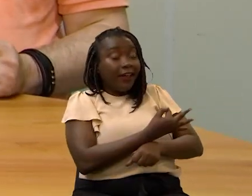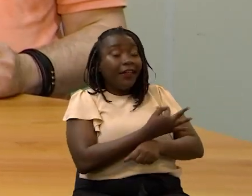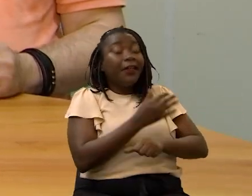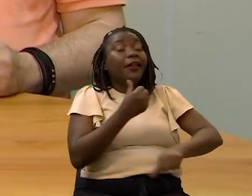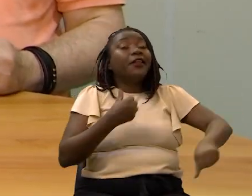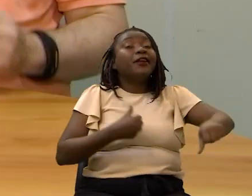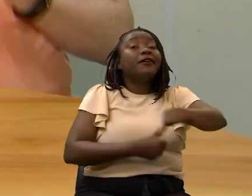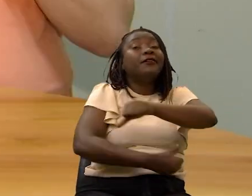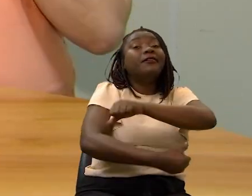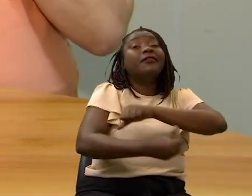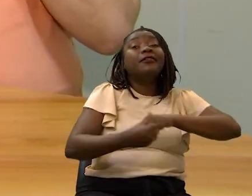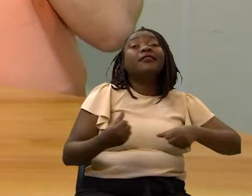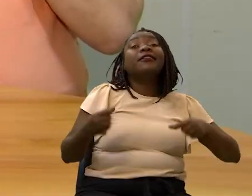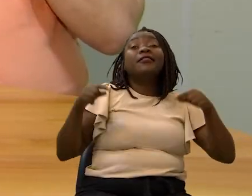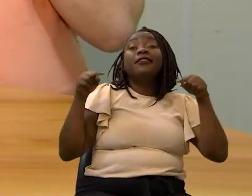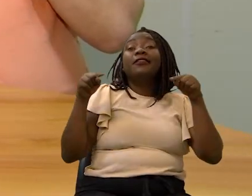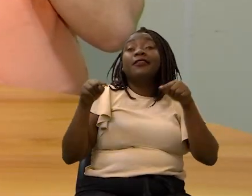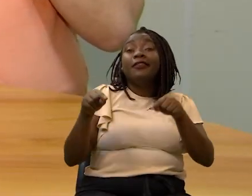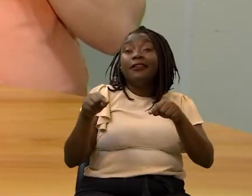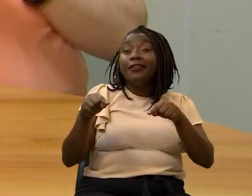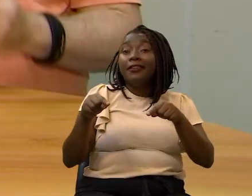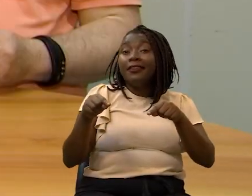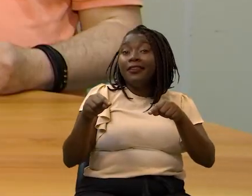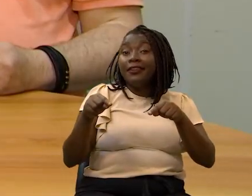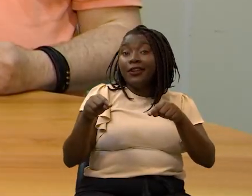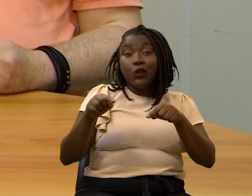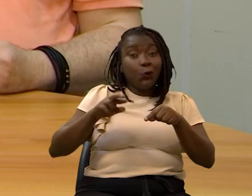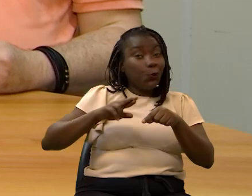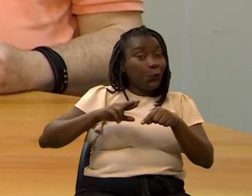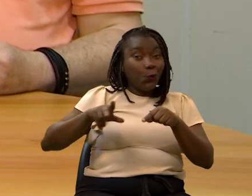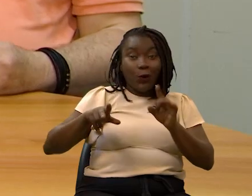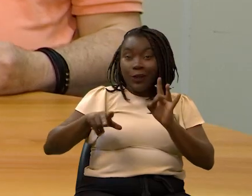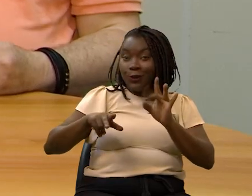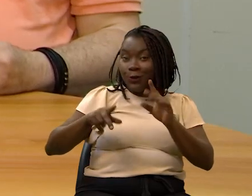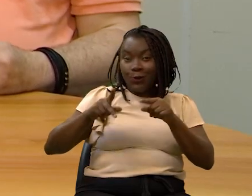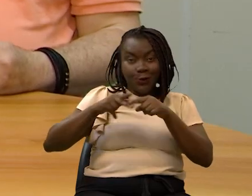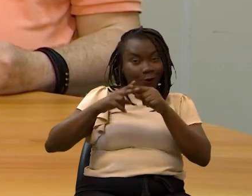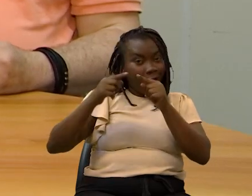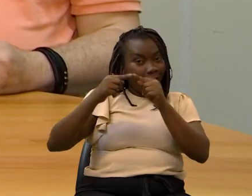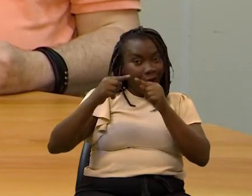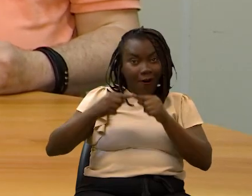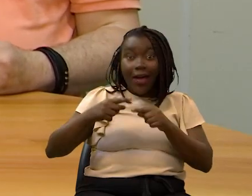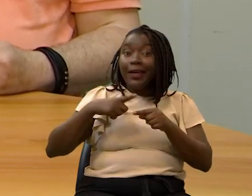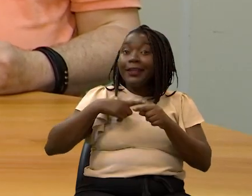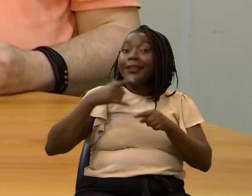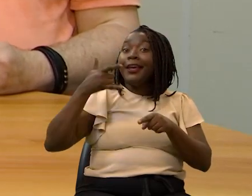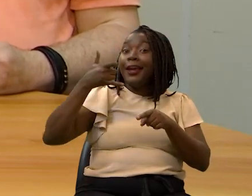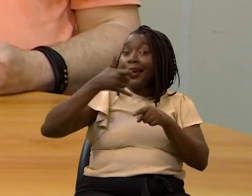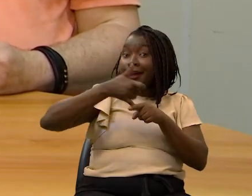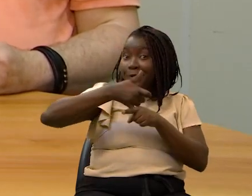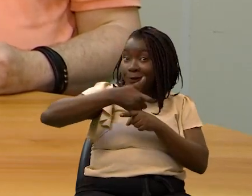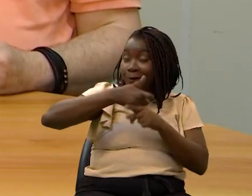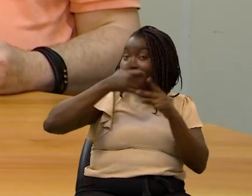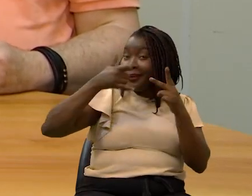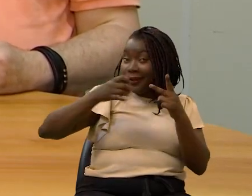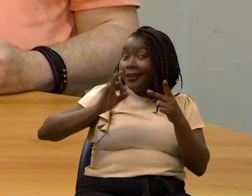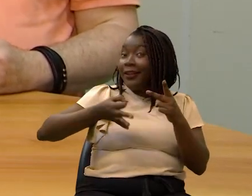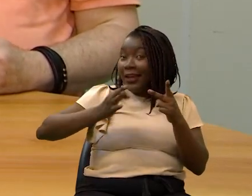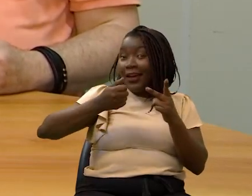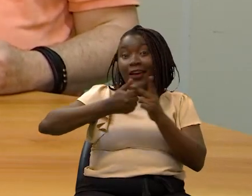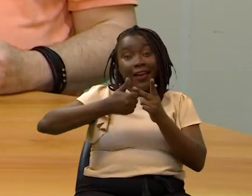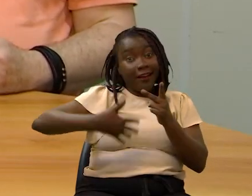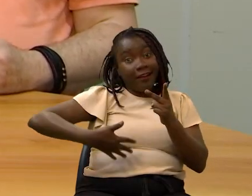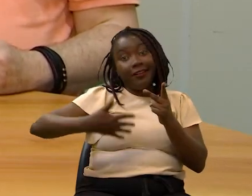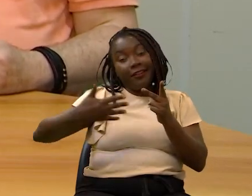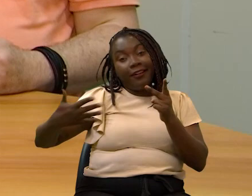pretende ir. E nesse caso, professor, não é só o alinhamento, você tem a gasolina, né, que você